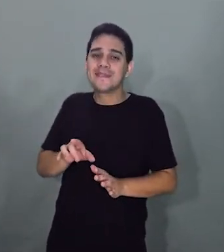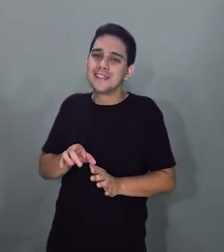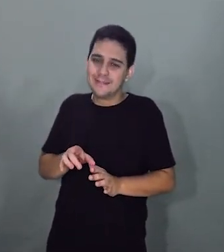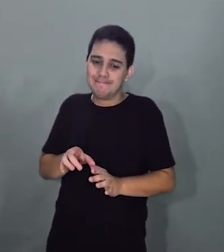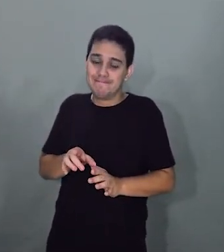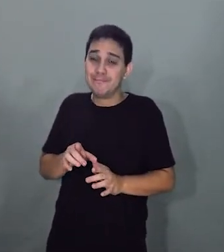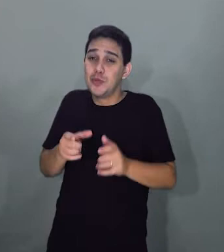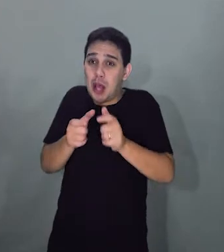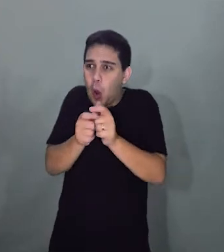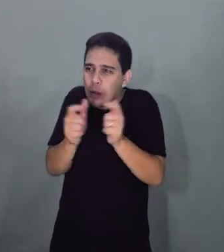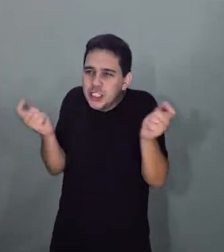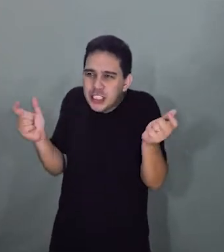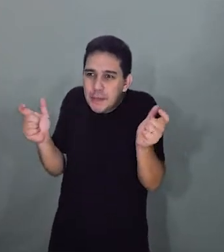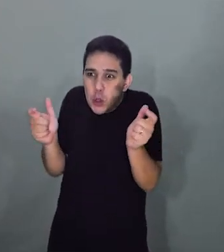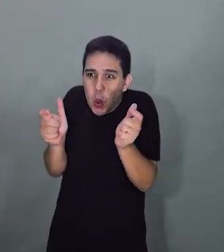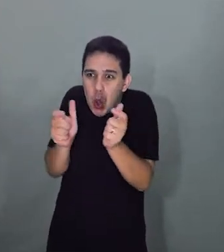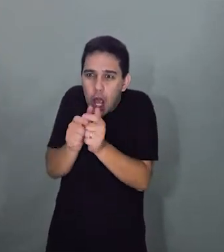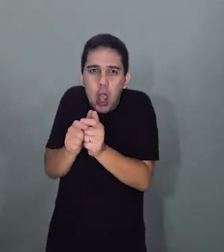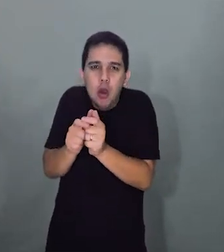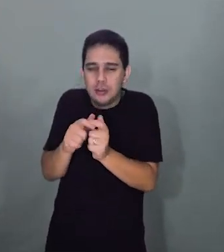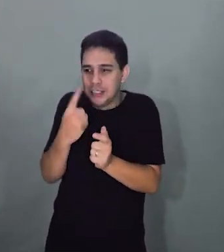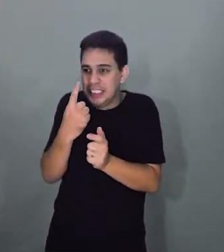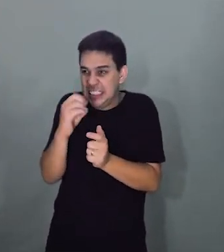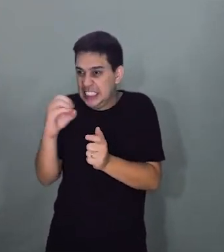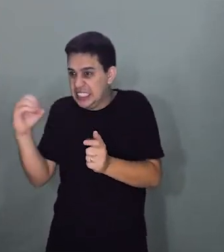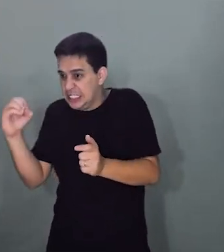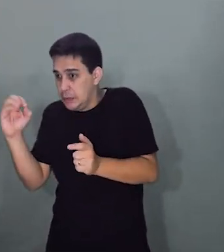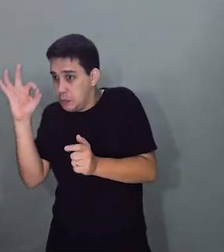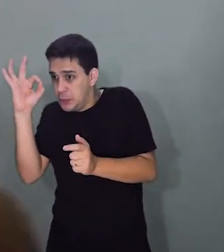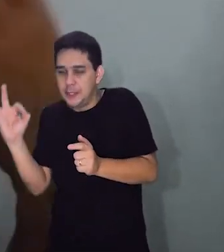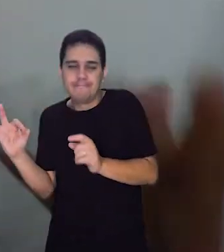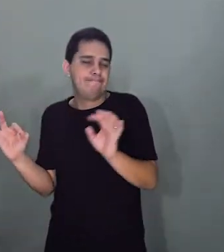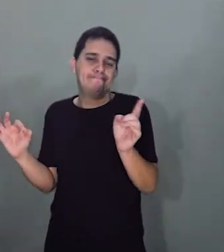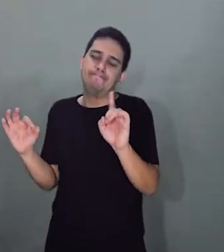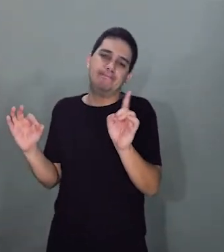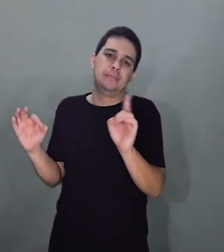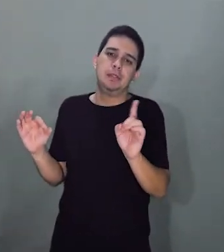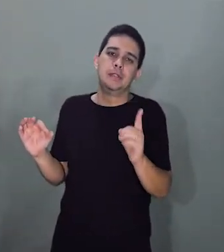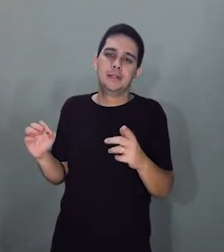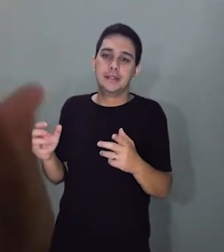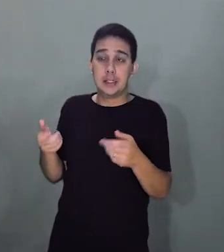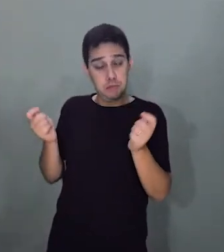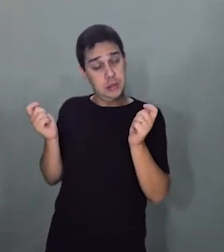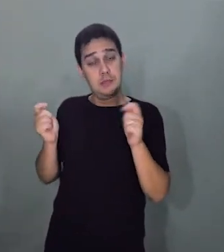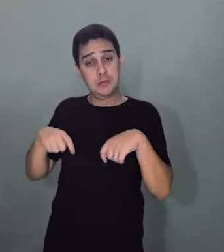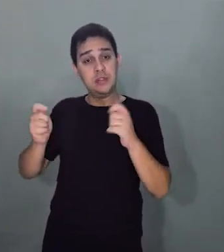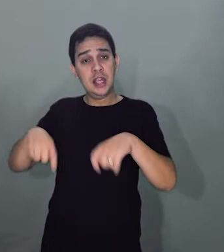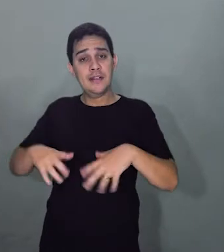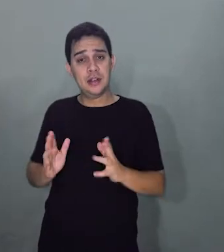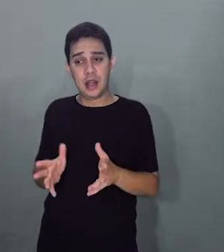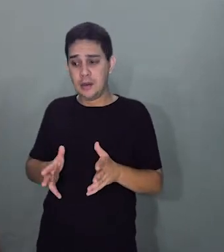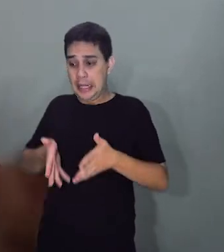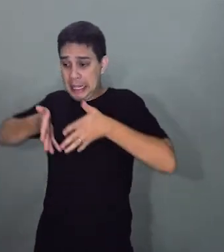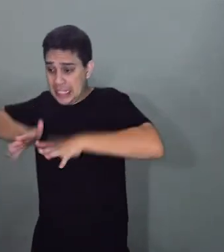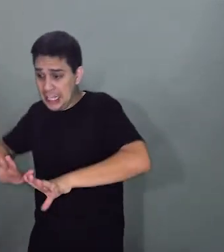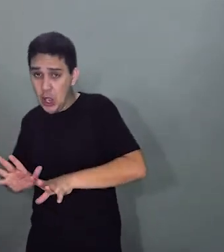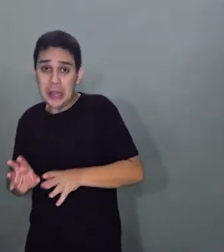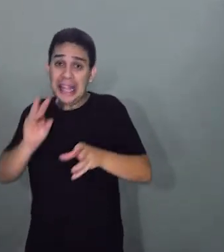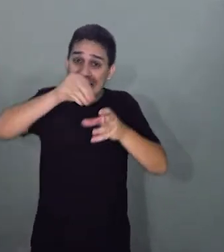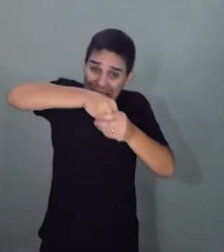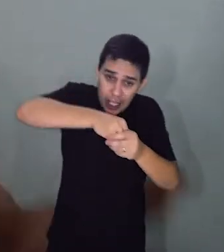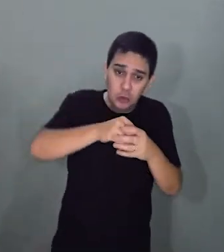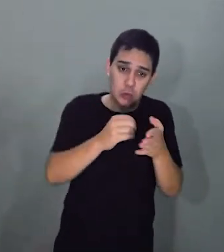de 100% de cobertura, né? E poderia ser, porque o serviço está lá, né, se